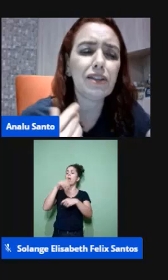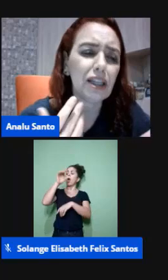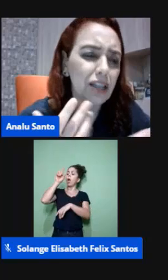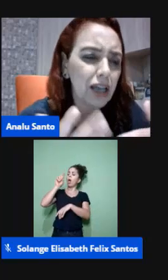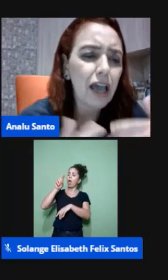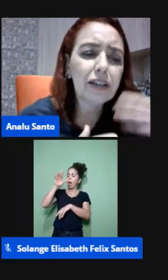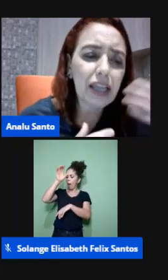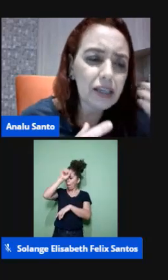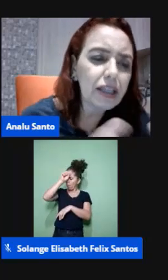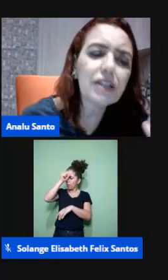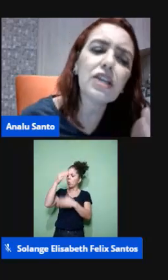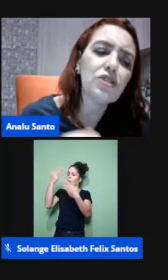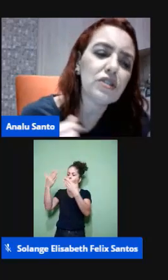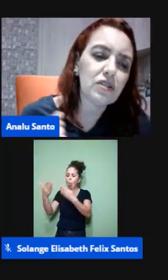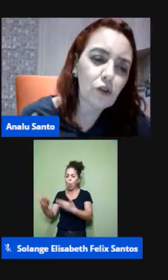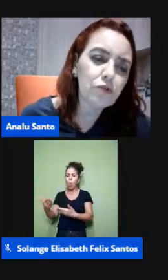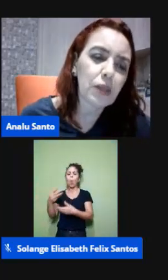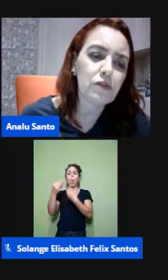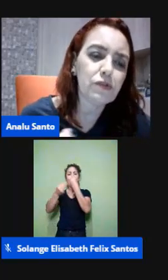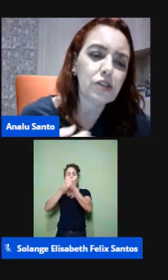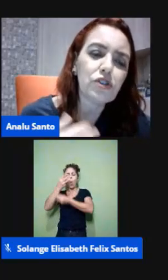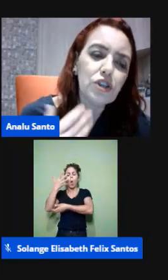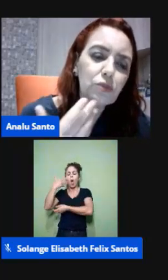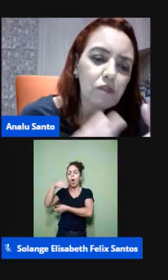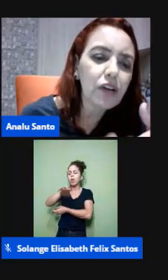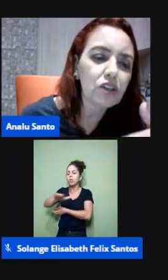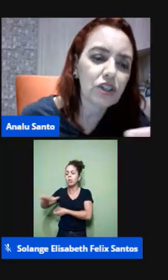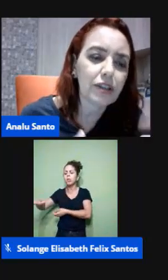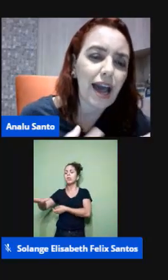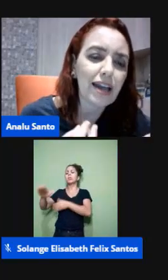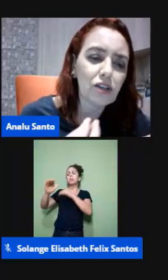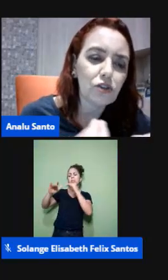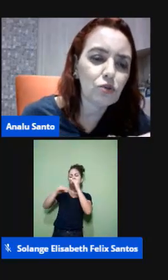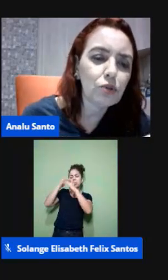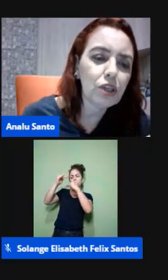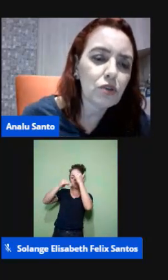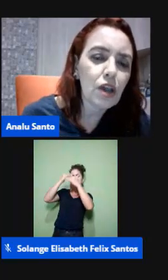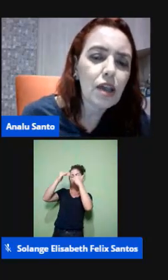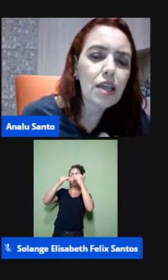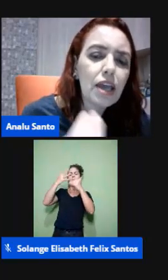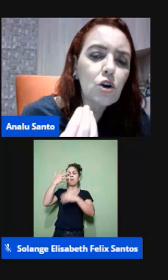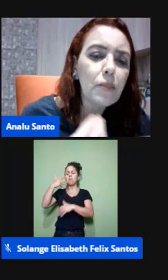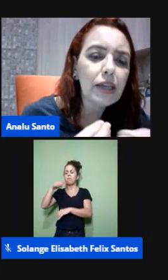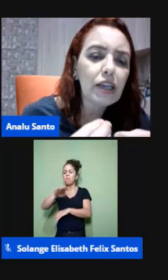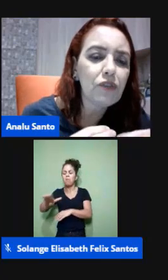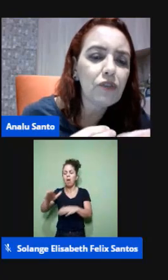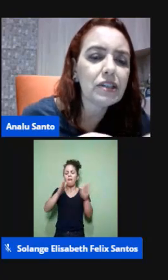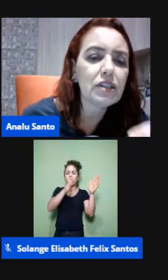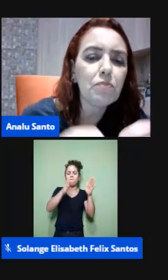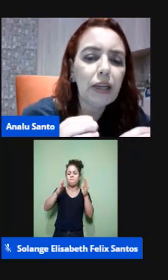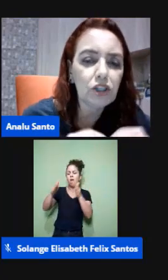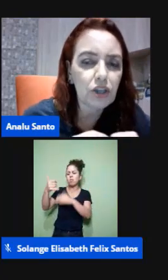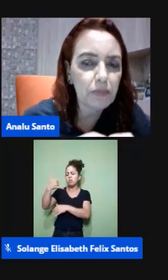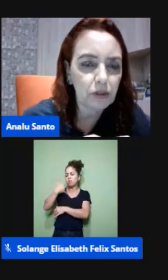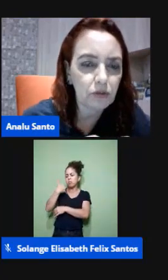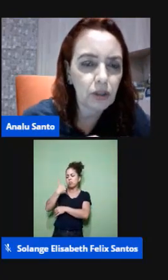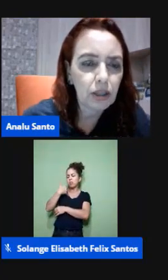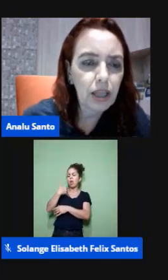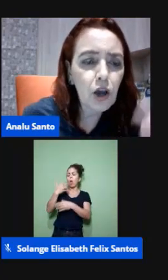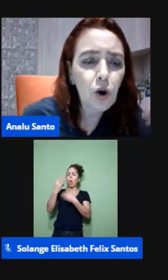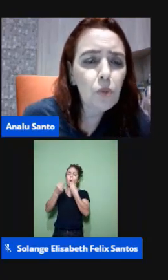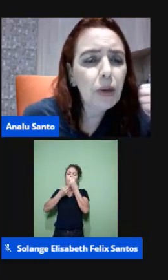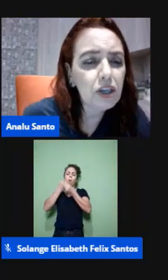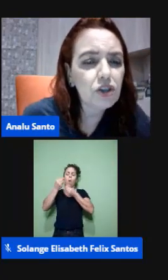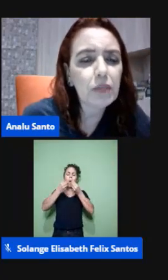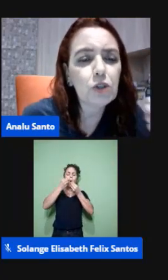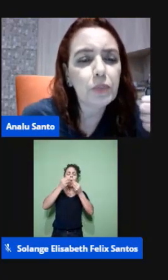criança, tem que entender de desenvolvimento infantil, da faixa etária, de tudo isso. E aí, como é que ele faz esse planejamento?